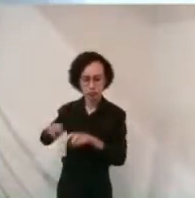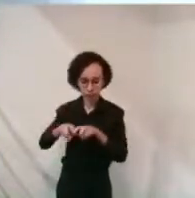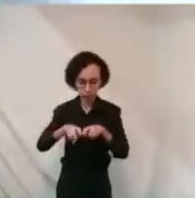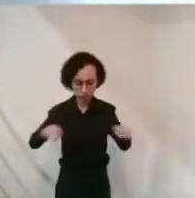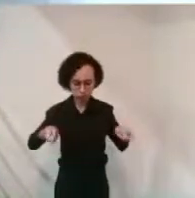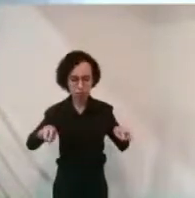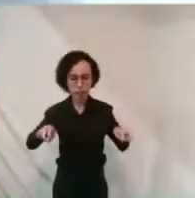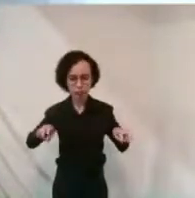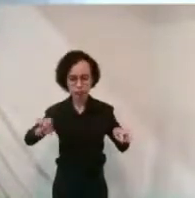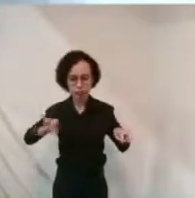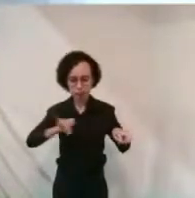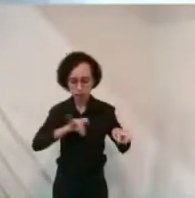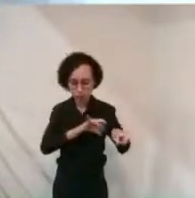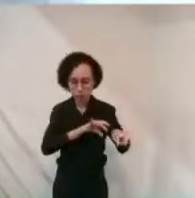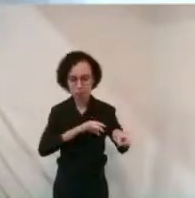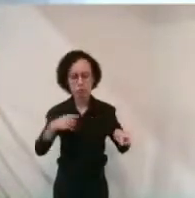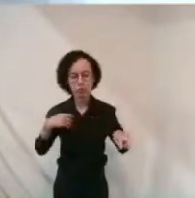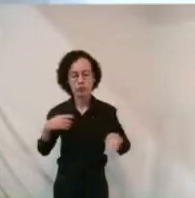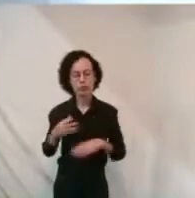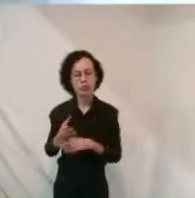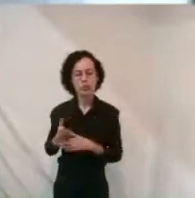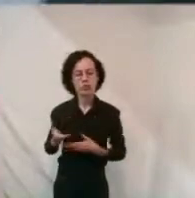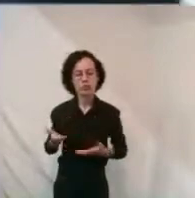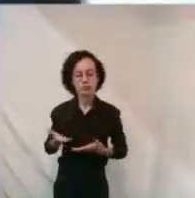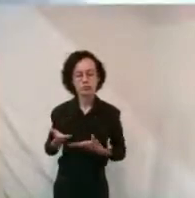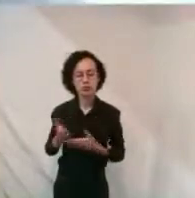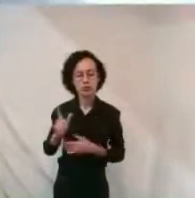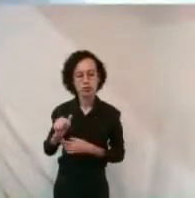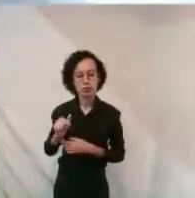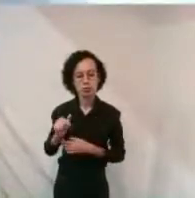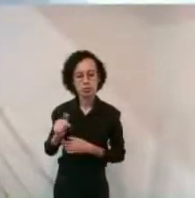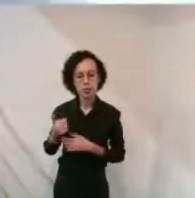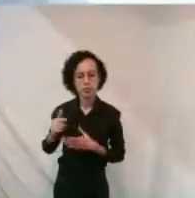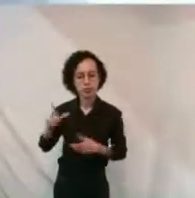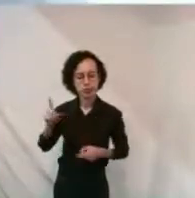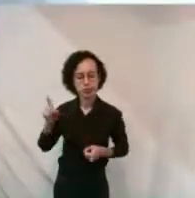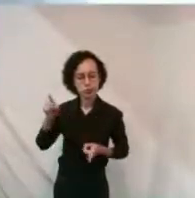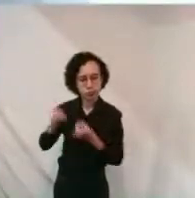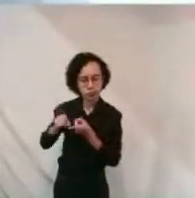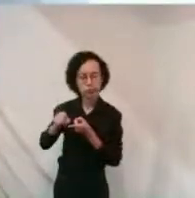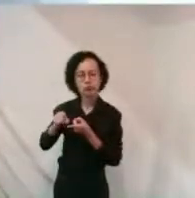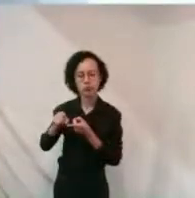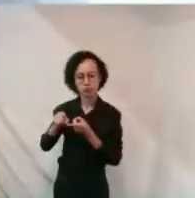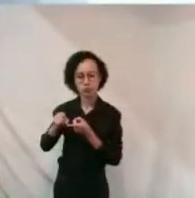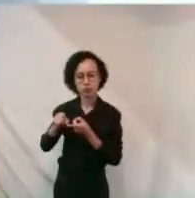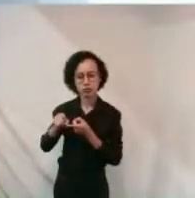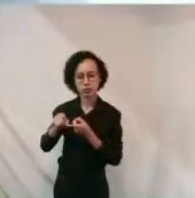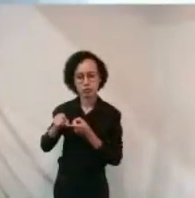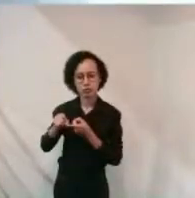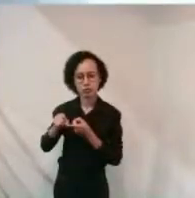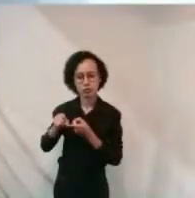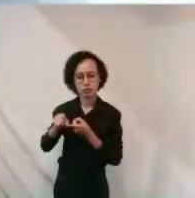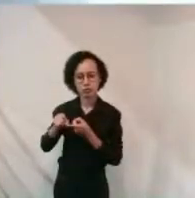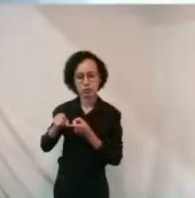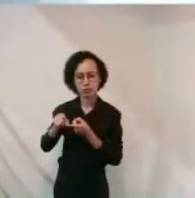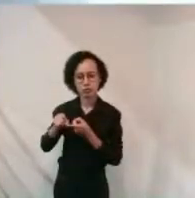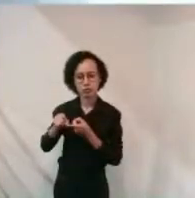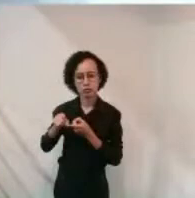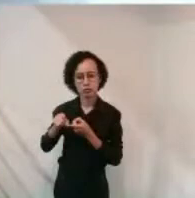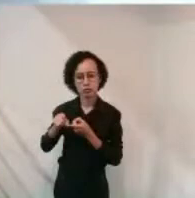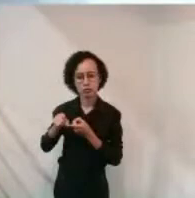honra. Solicitamos que, para darmos uma maior celeridade ao evento, não atrasar o andamento.